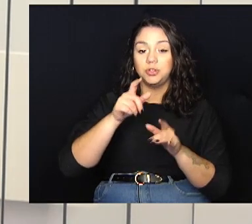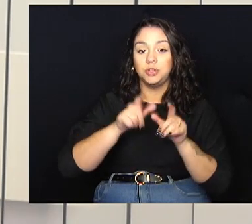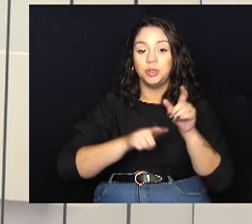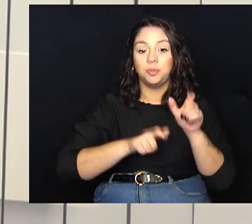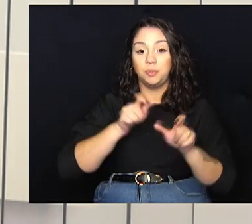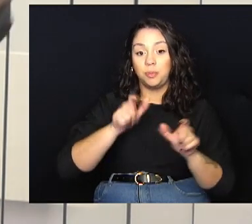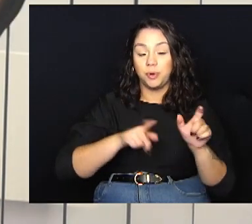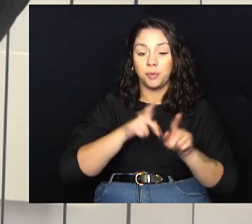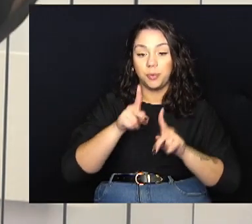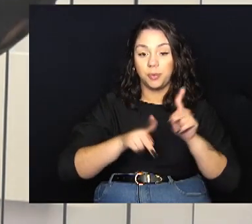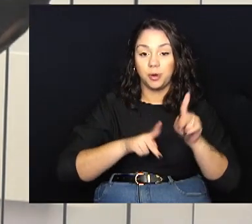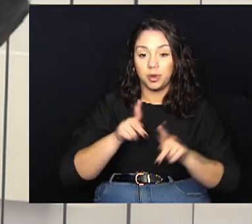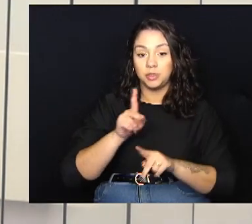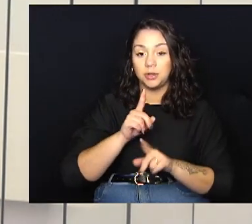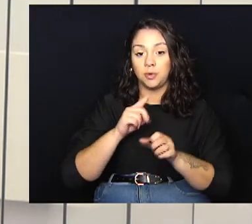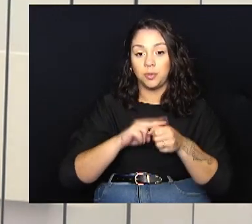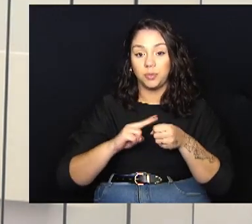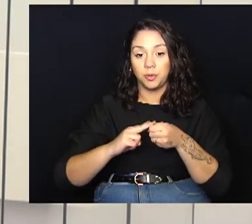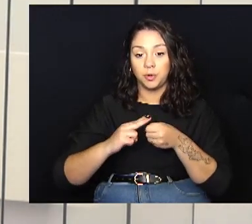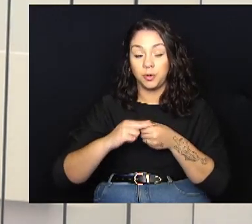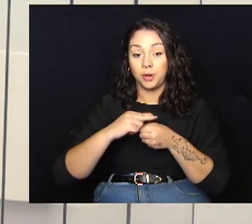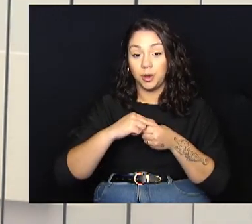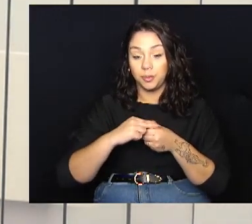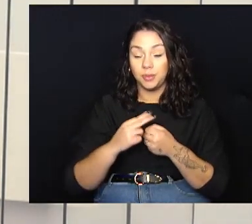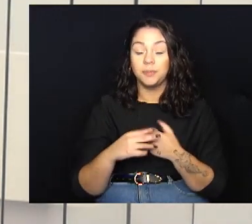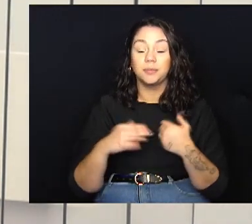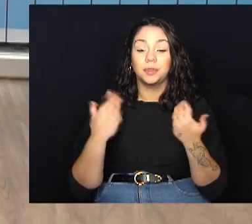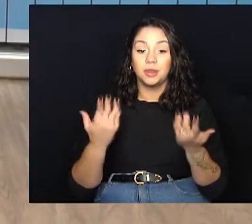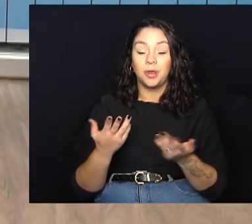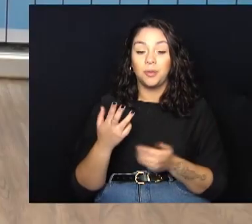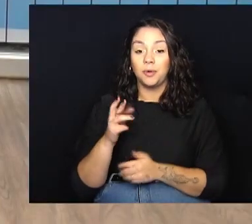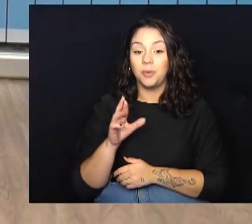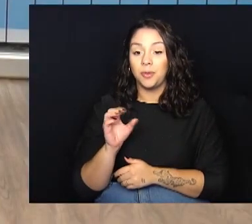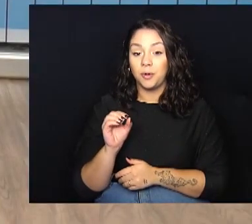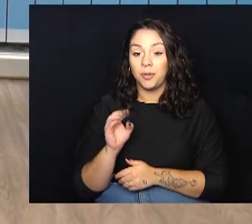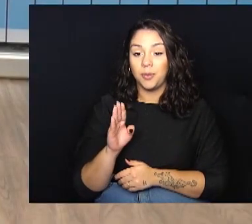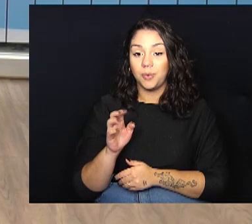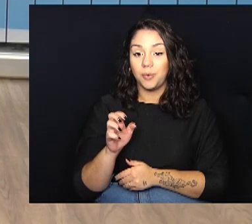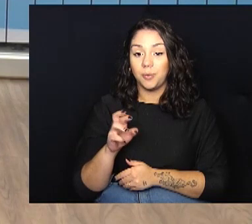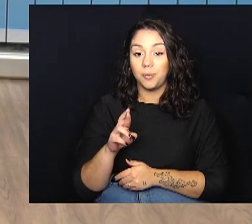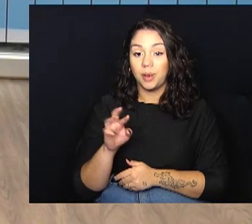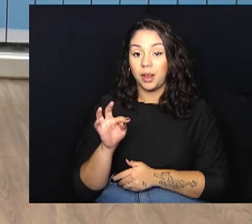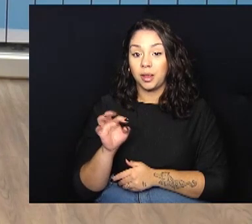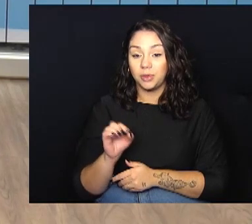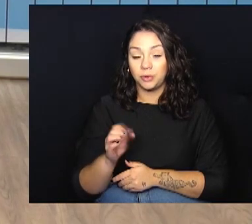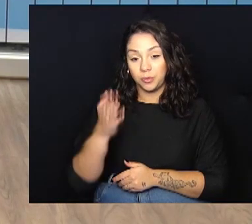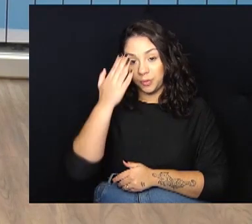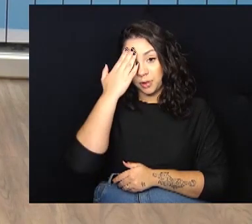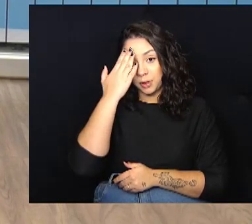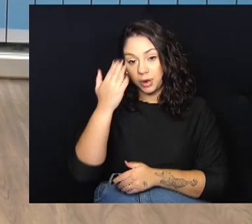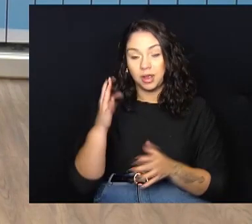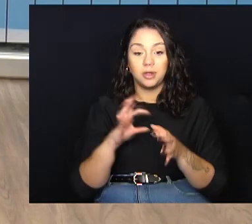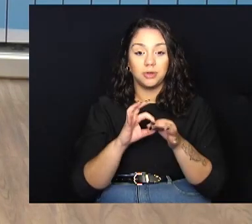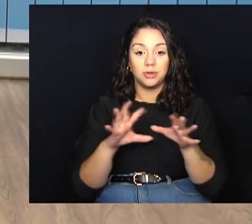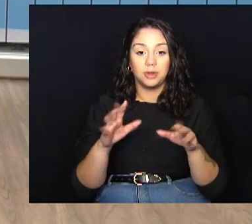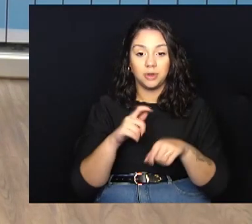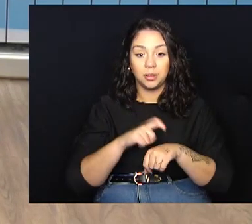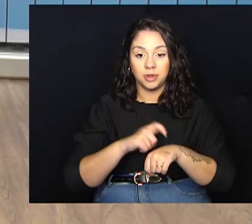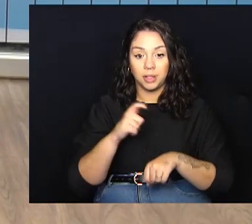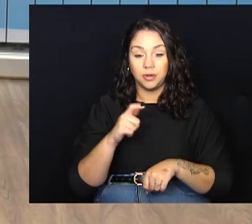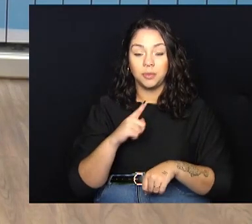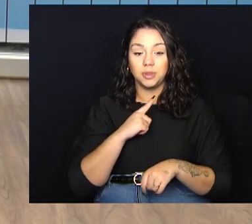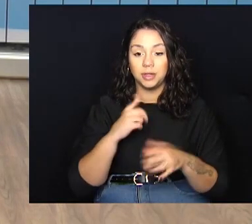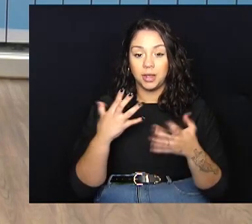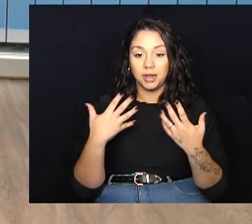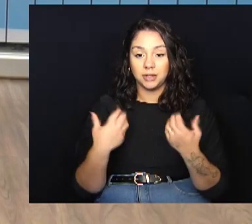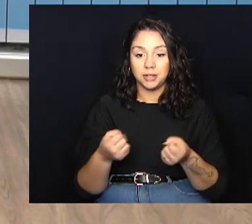elsaber Unicamp então Roberto primeiramente muito obrigado pela disponibilidade do seu tempo por ter